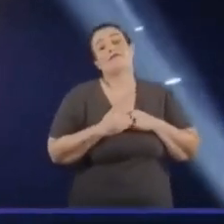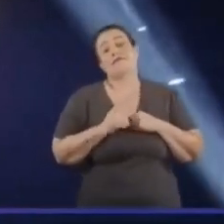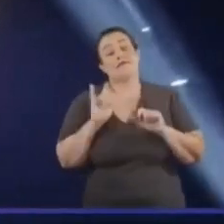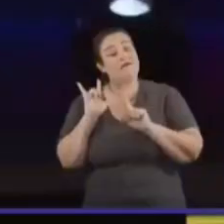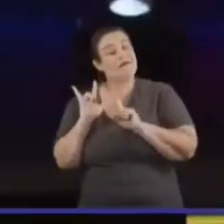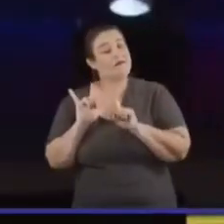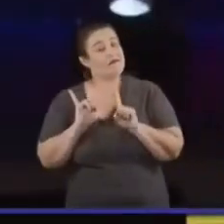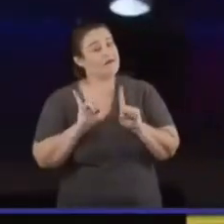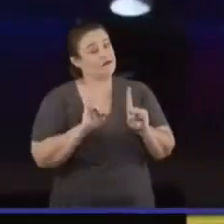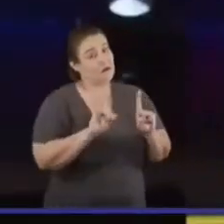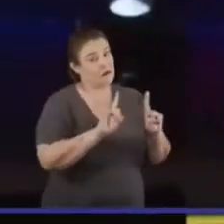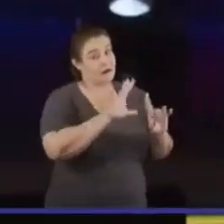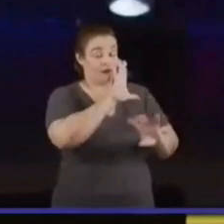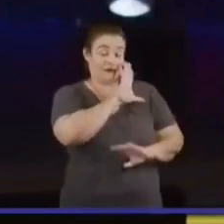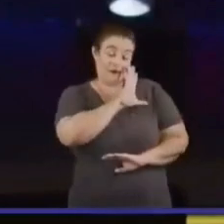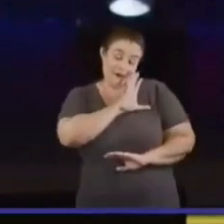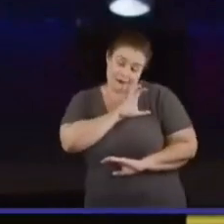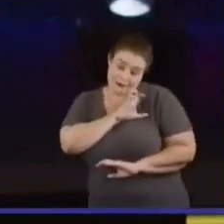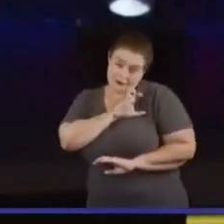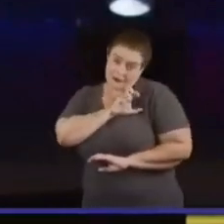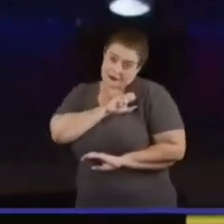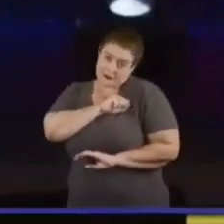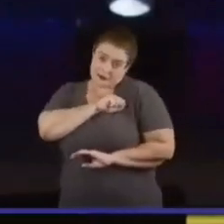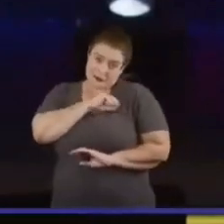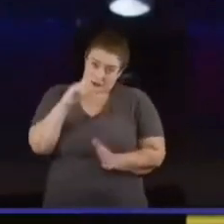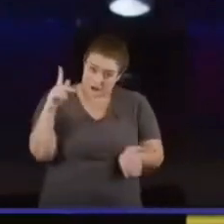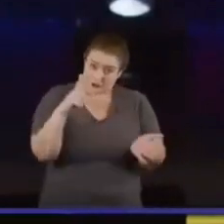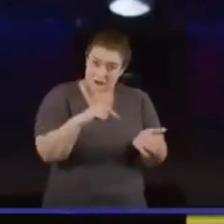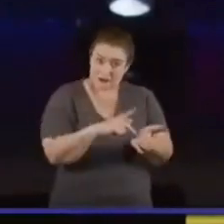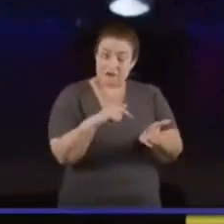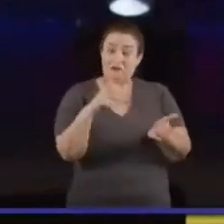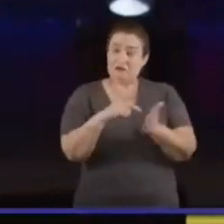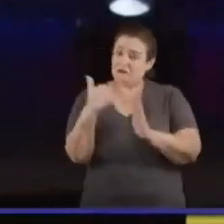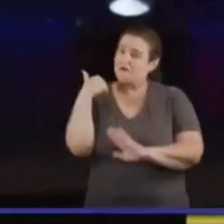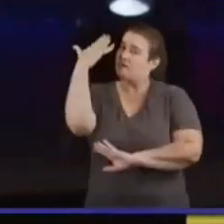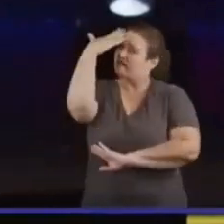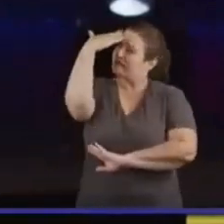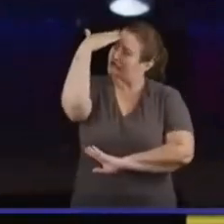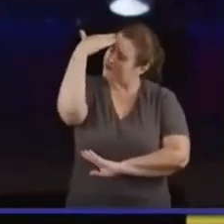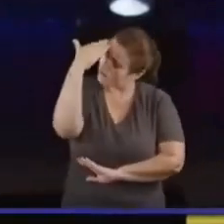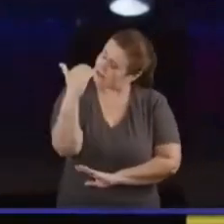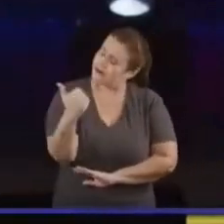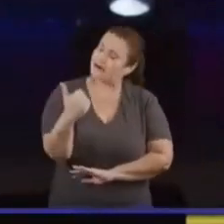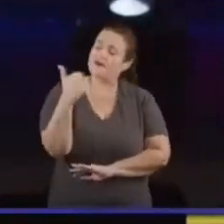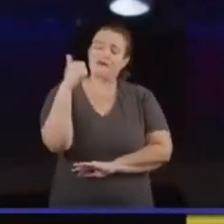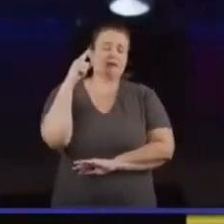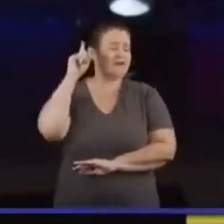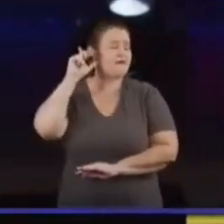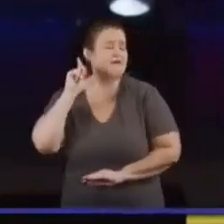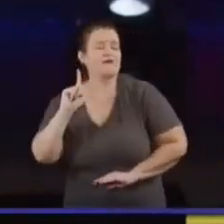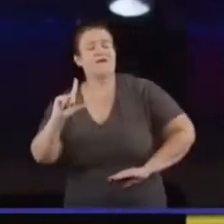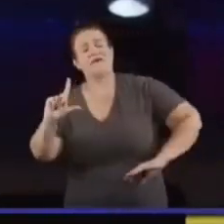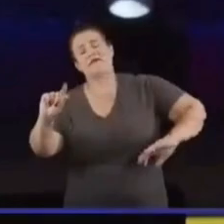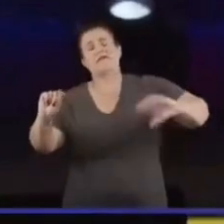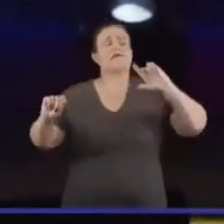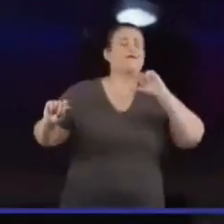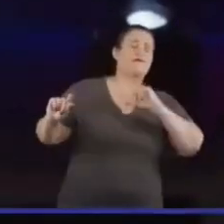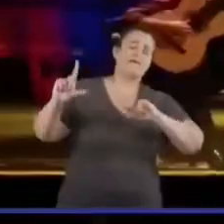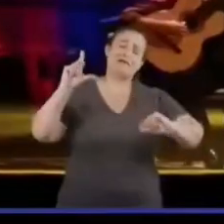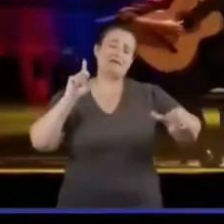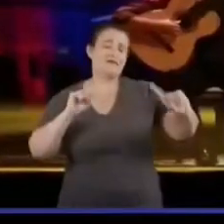E como é sincero, meu amor, eu sei que tu não fugirias mais de mim. Vem,